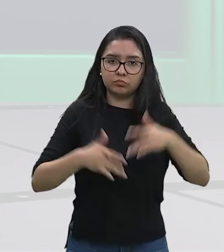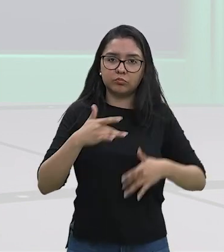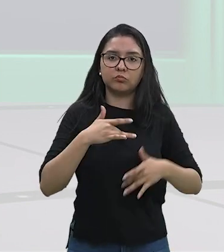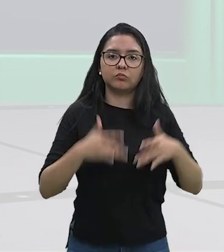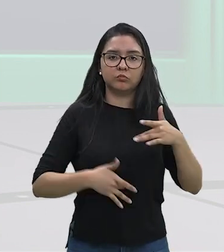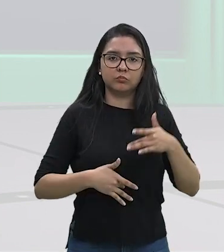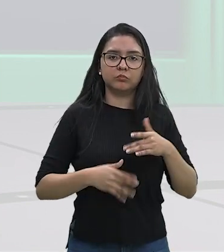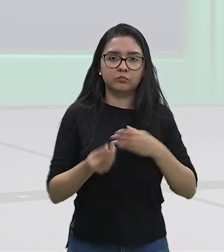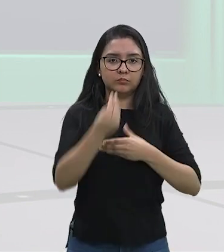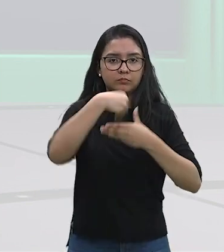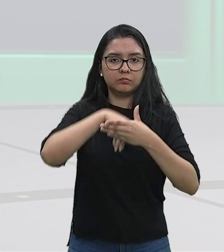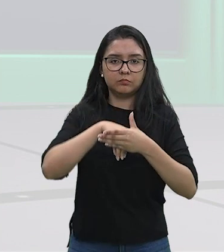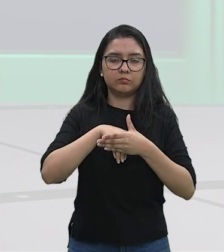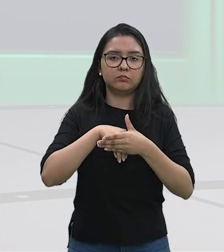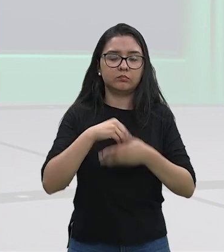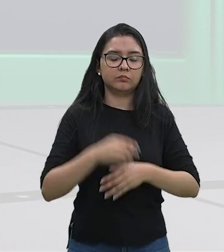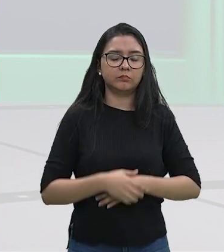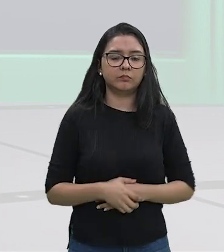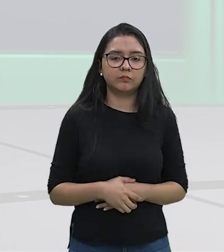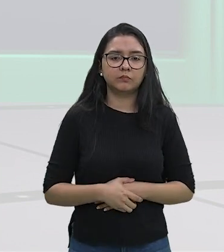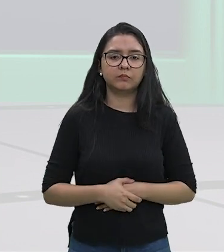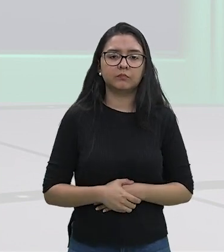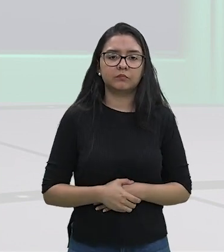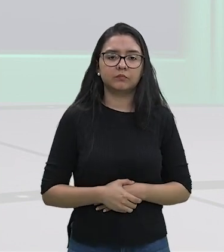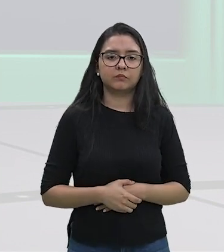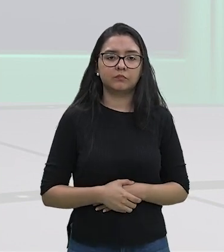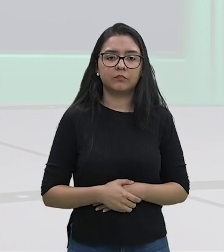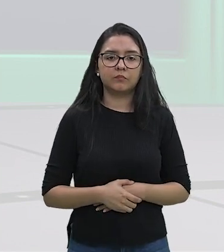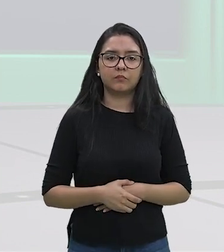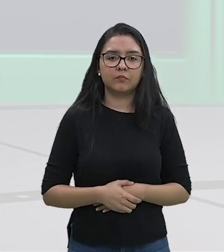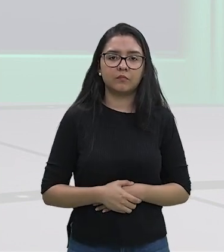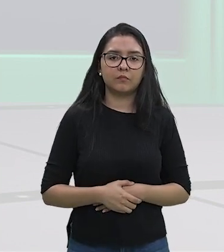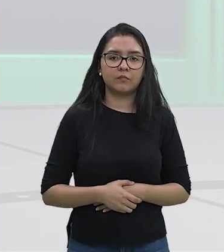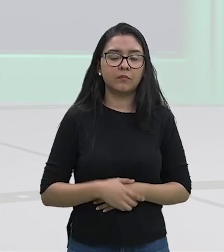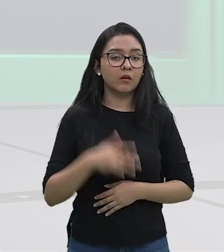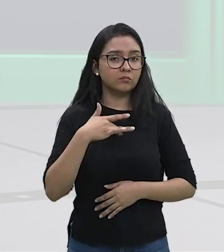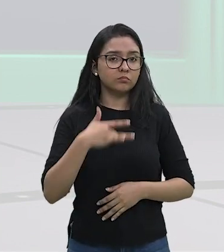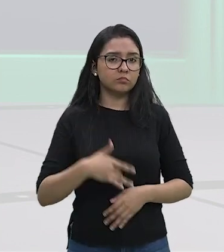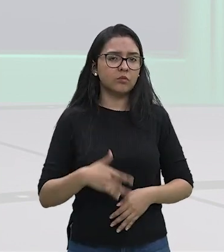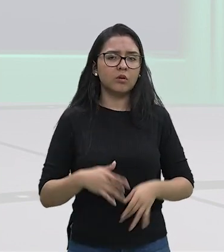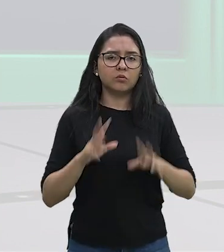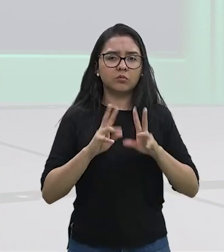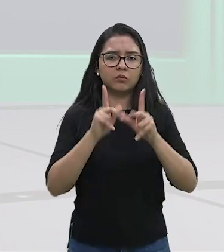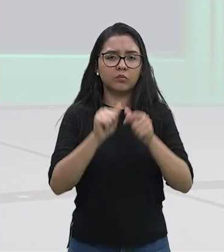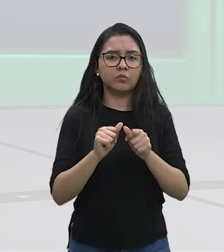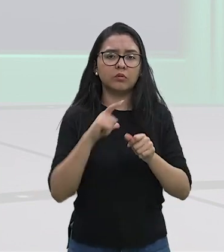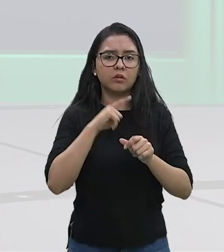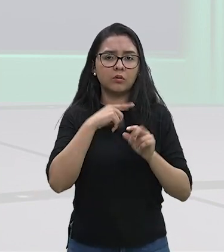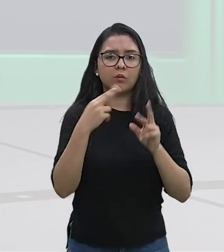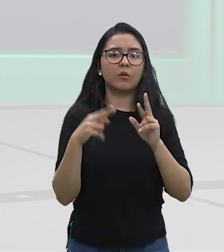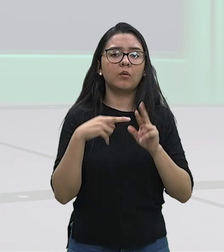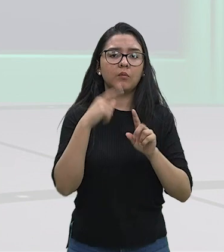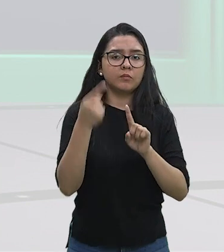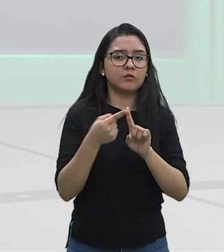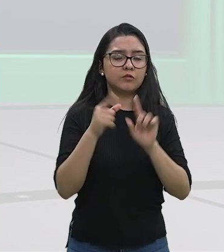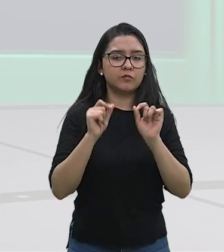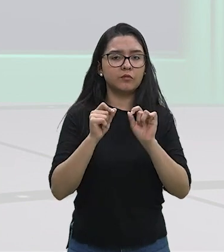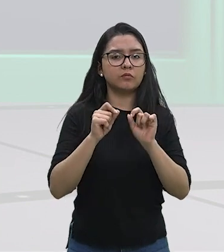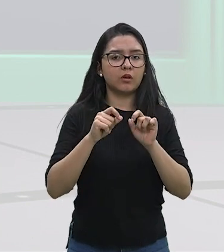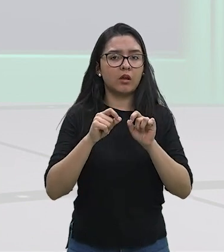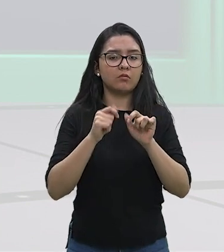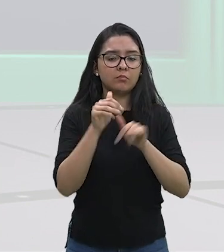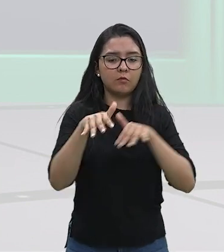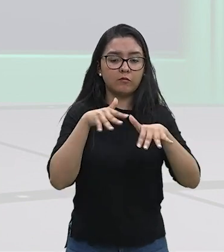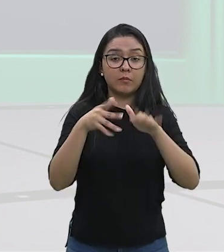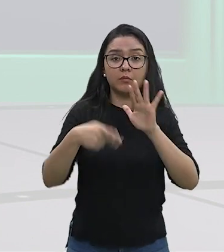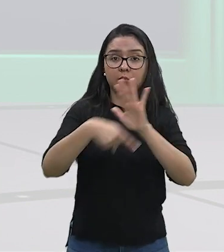o esôfago, a faringe, o estômago, os intestinos. Todos eles têm a função de trabalhar independente da nossa